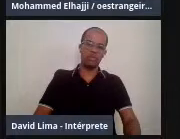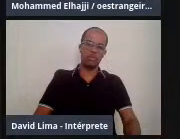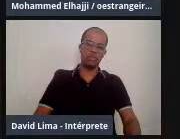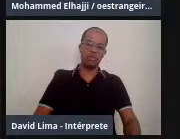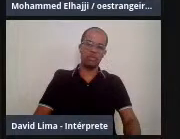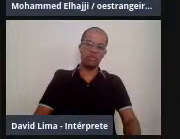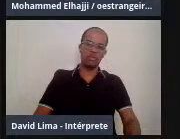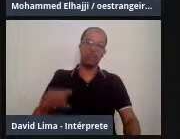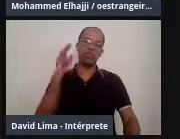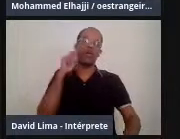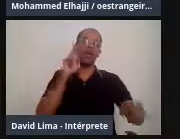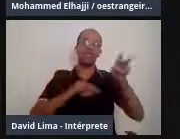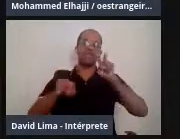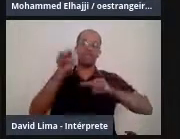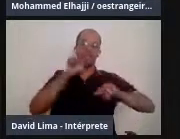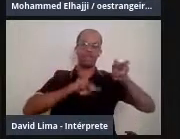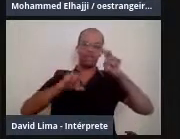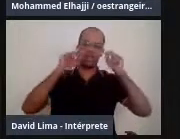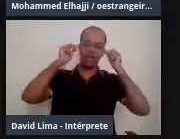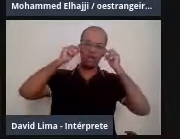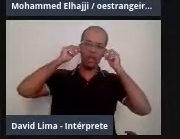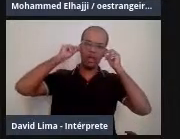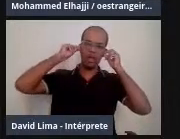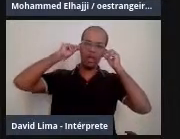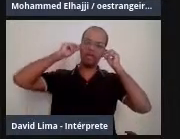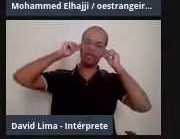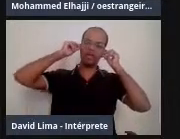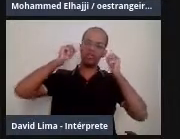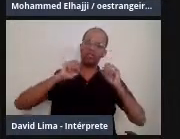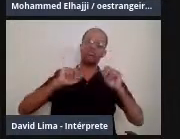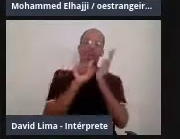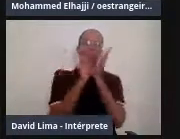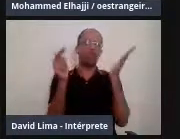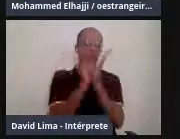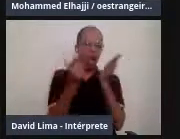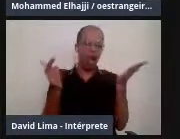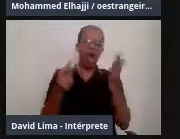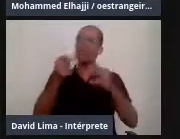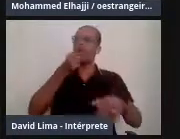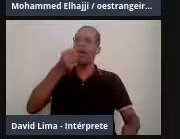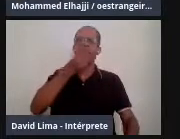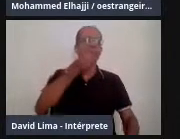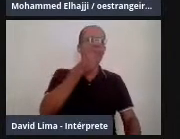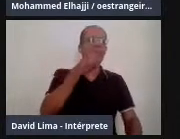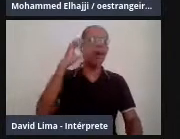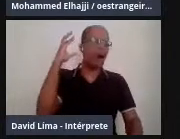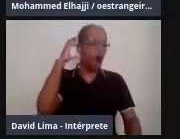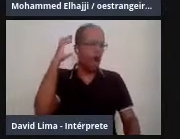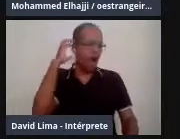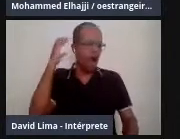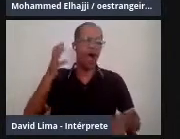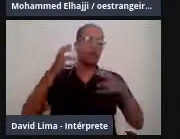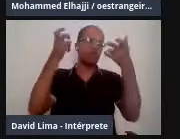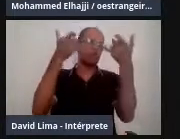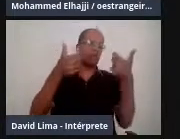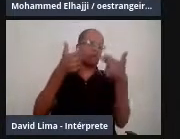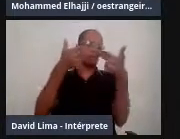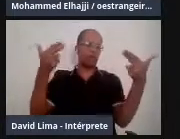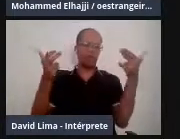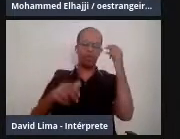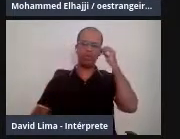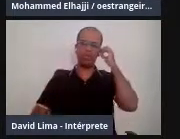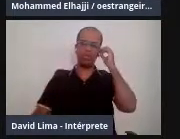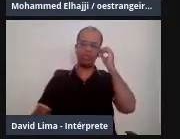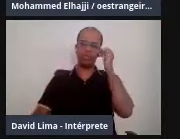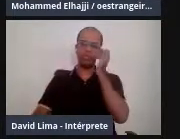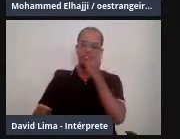nossa chamada, né? Vários jornais e demos bastante entrevistas para a rádio contando sobre a chamada.